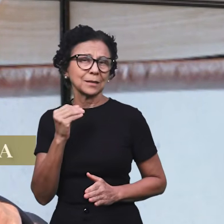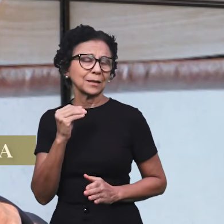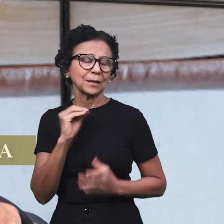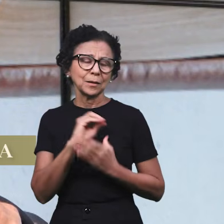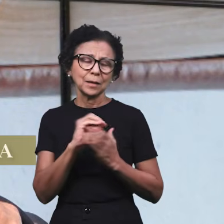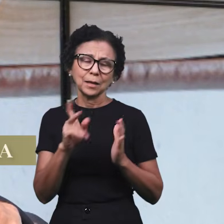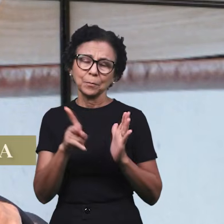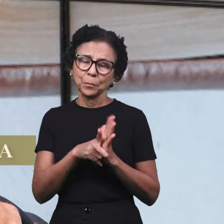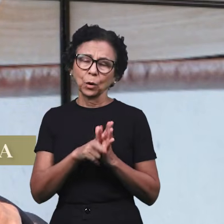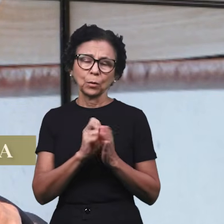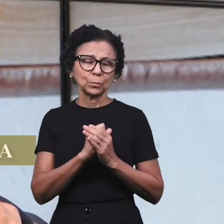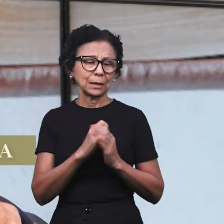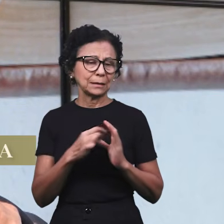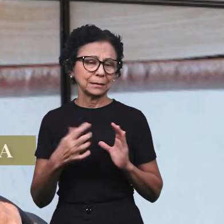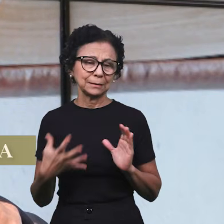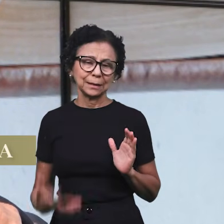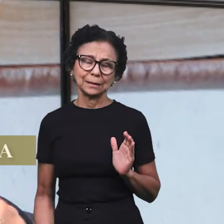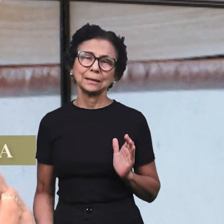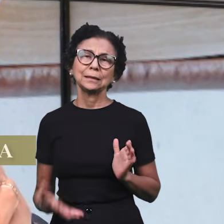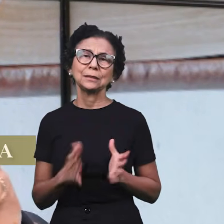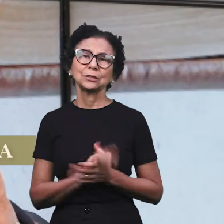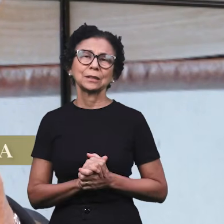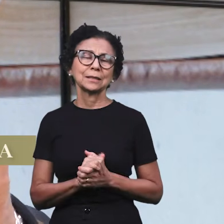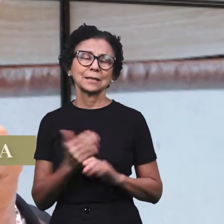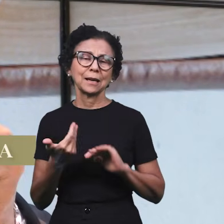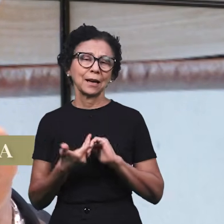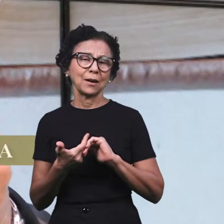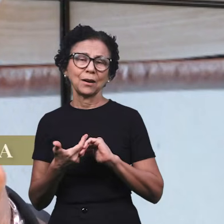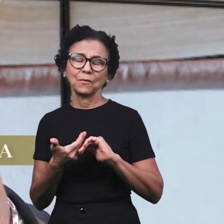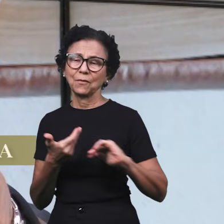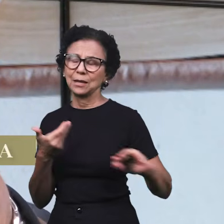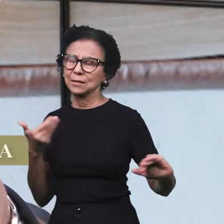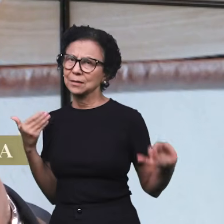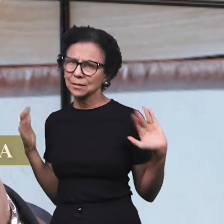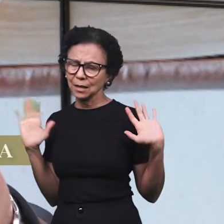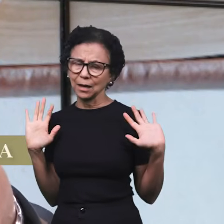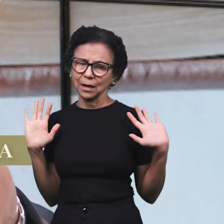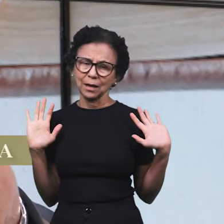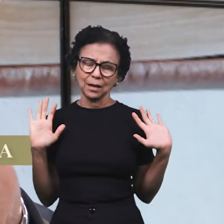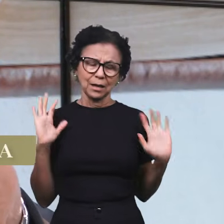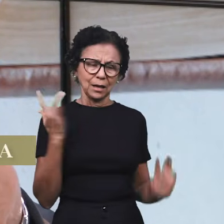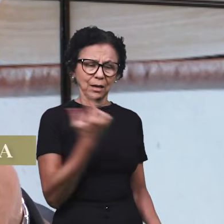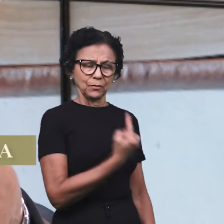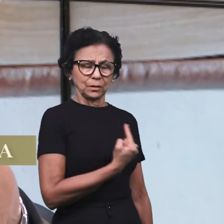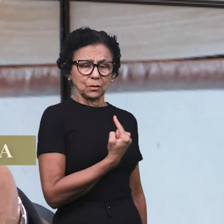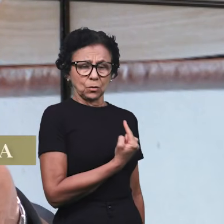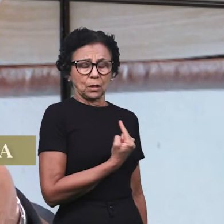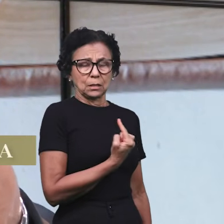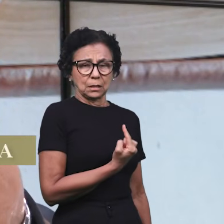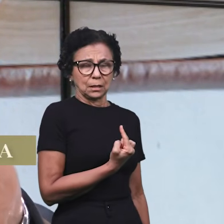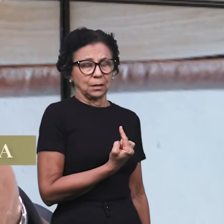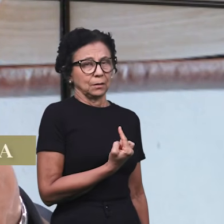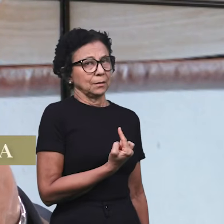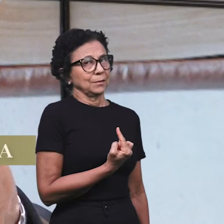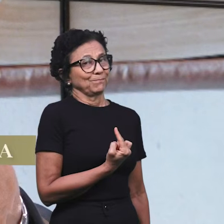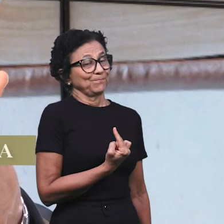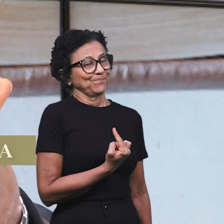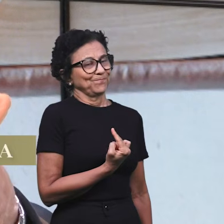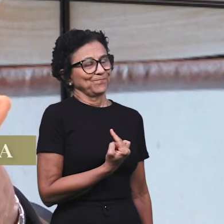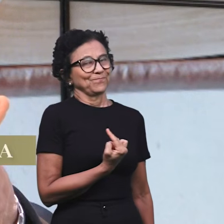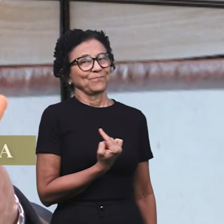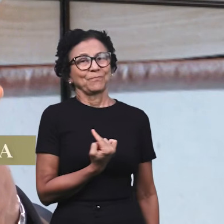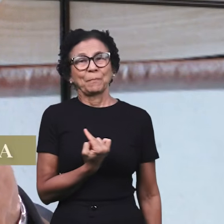afastar, a viver um momento deles. E se nós não construirmos esses laços, enquanto eles